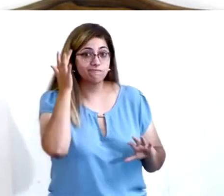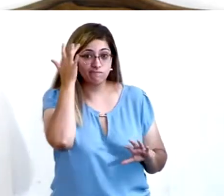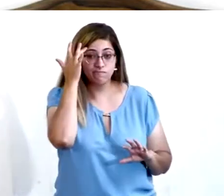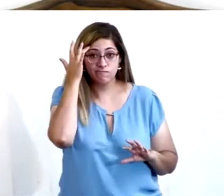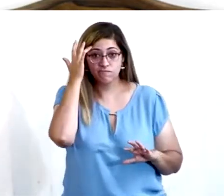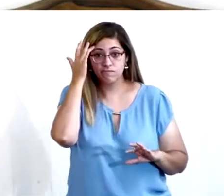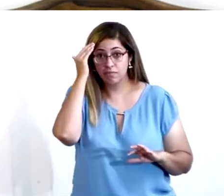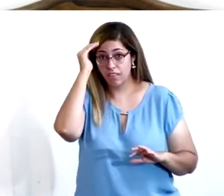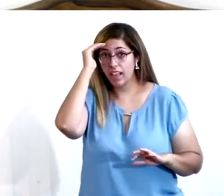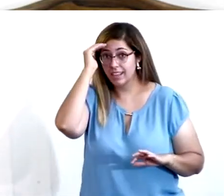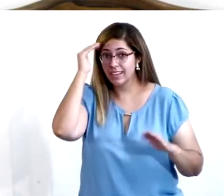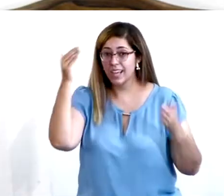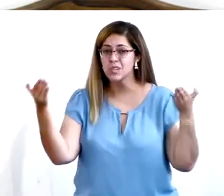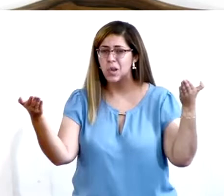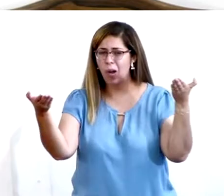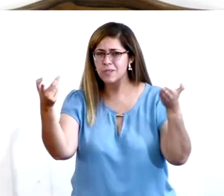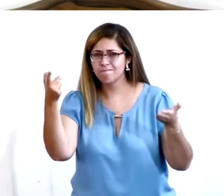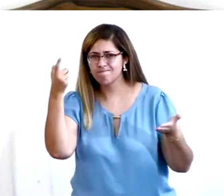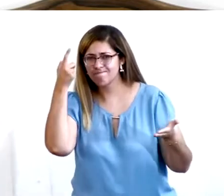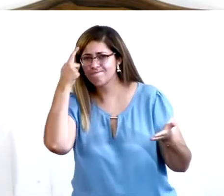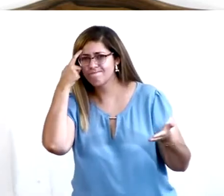você refletisse nessa manhã.